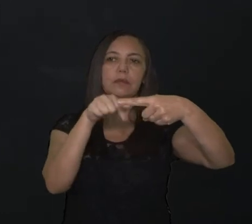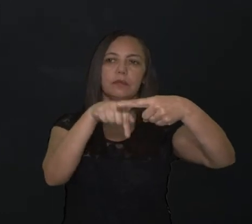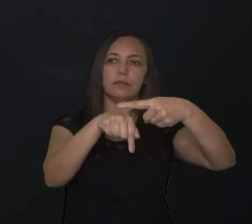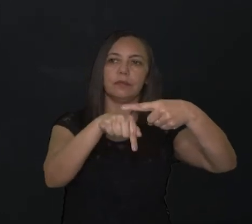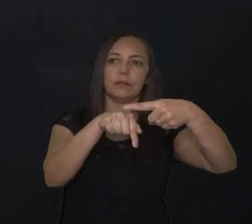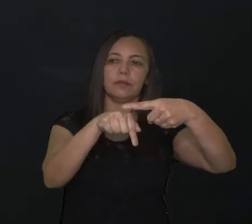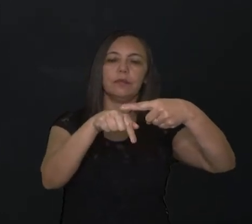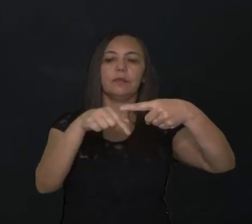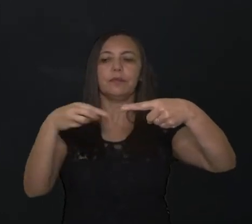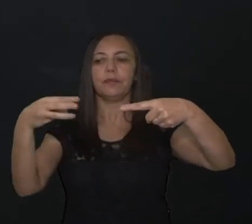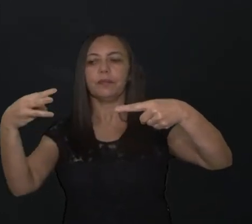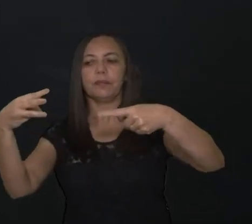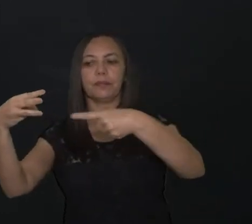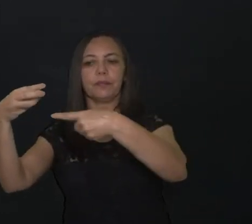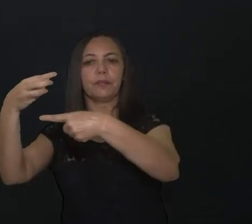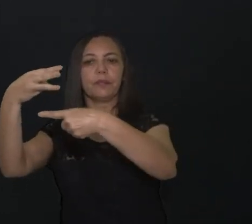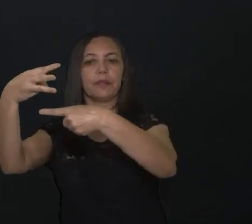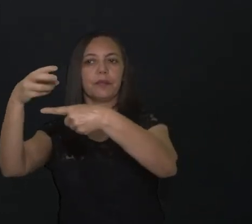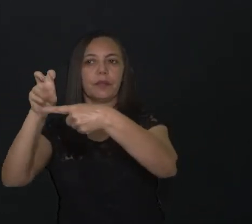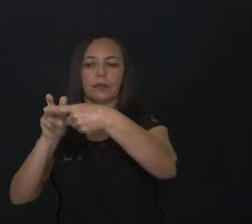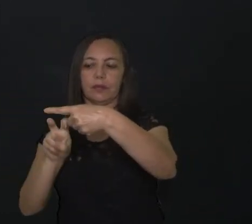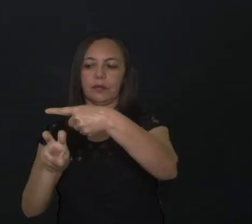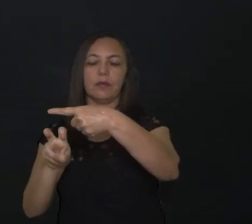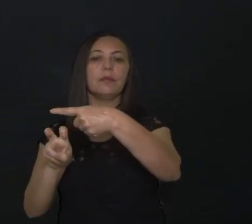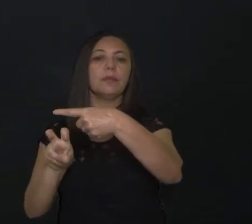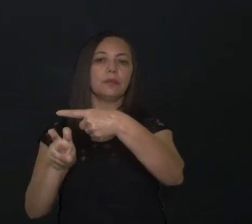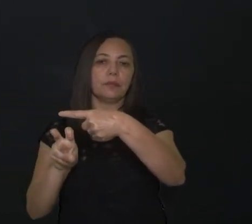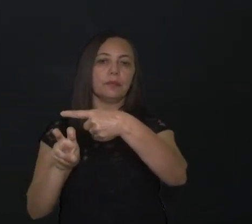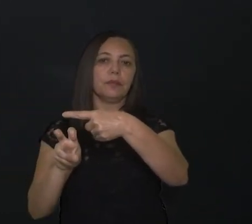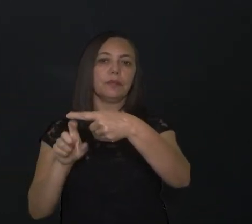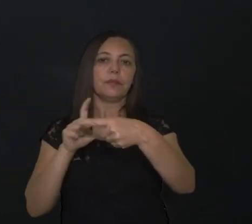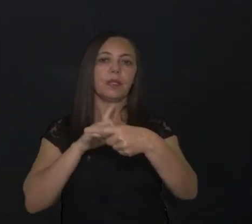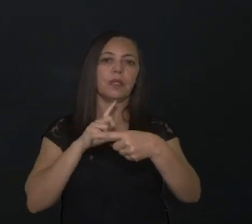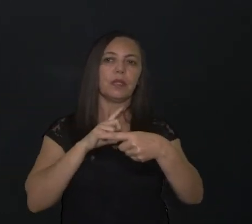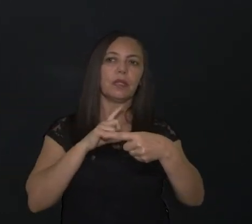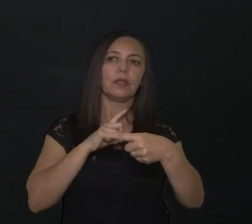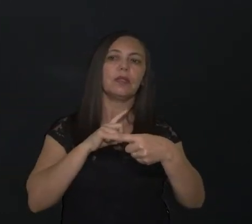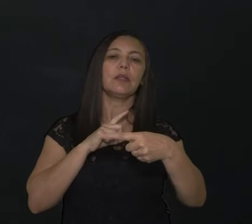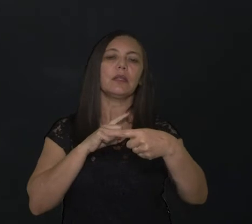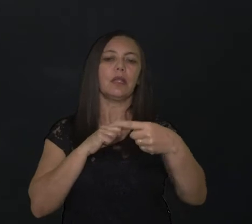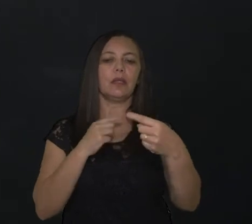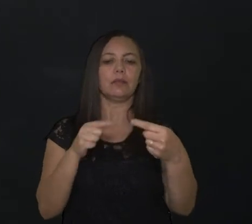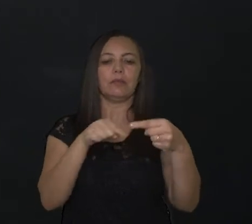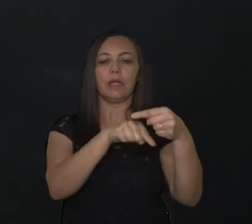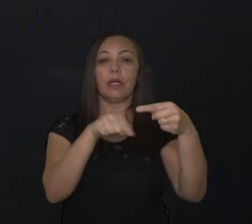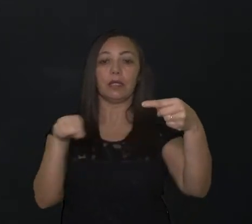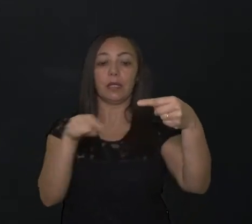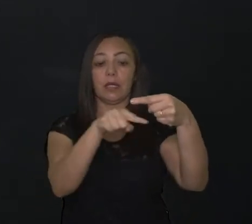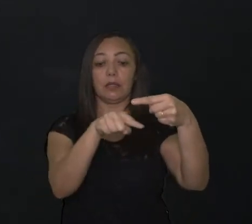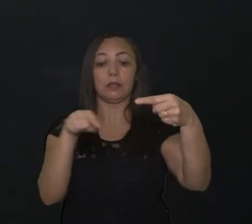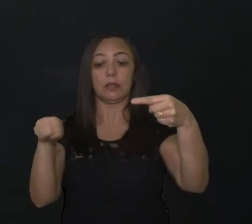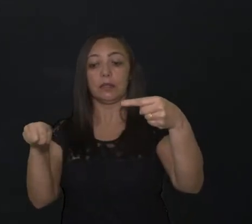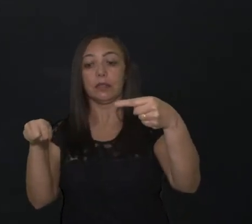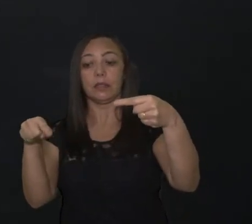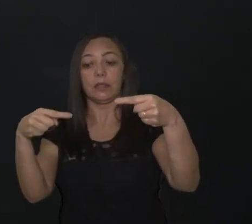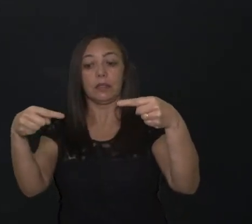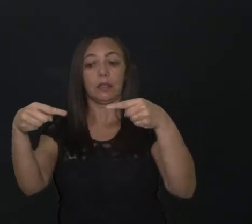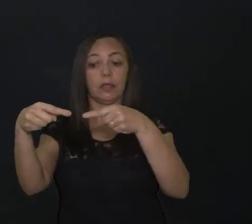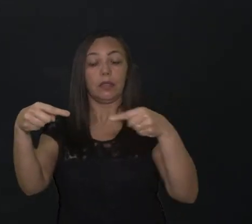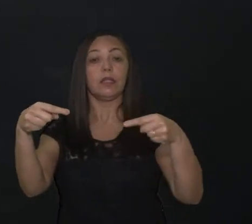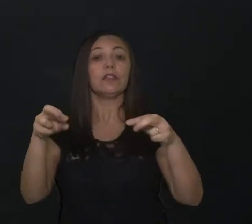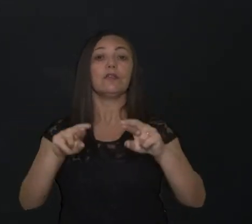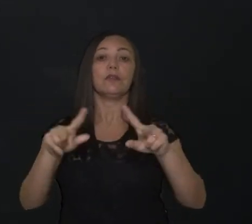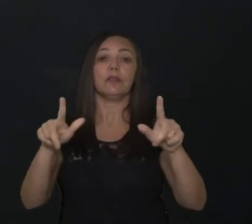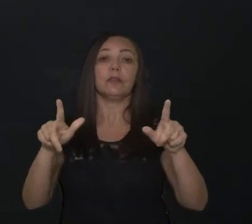3 quintos. Aí, pessoal, embora nós tenhamos denominadores diferentes, reparem que